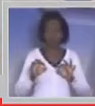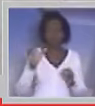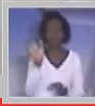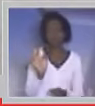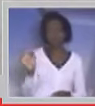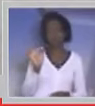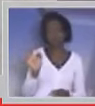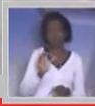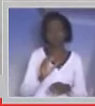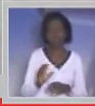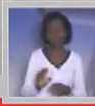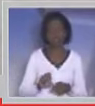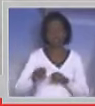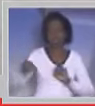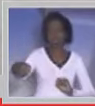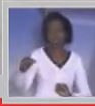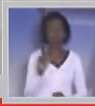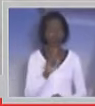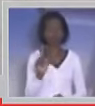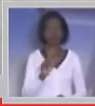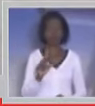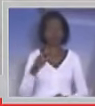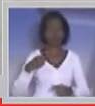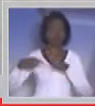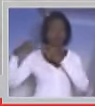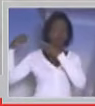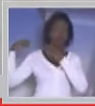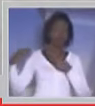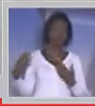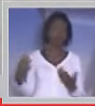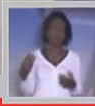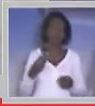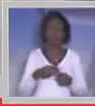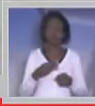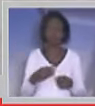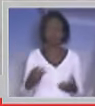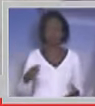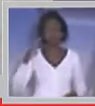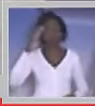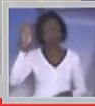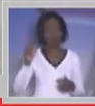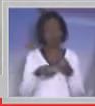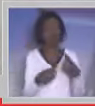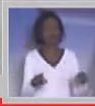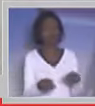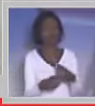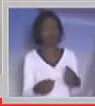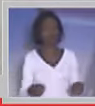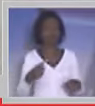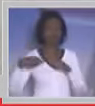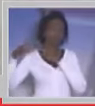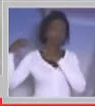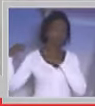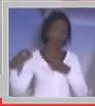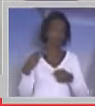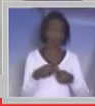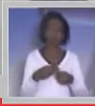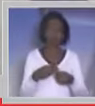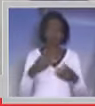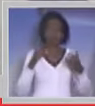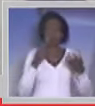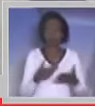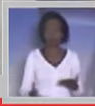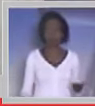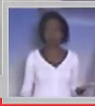retrocesso para rede municipal mas sobretudo é de música na rede Municipal que já